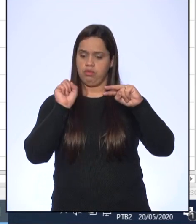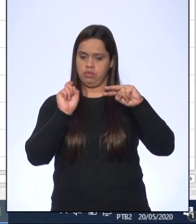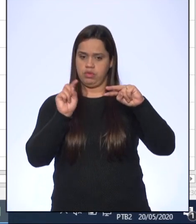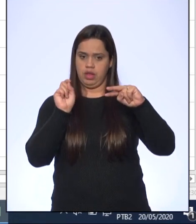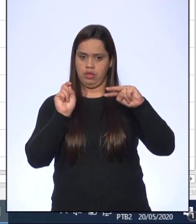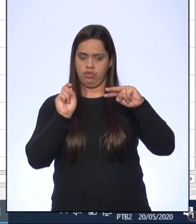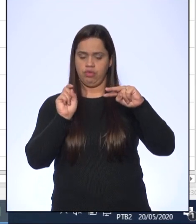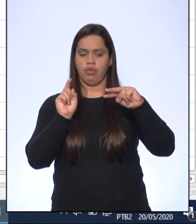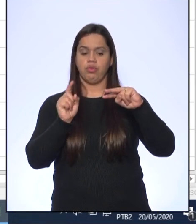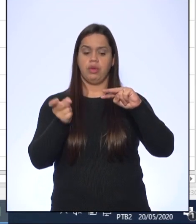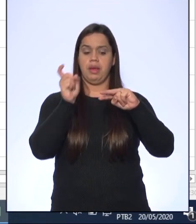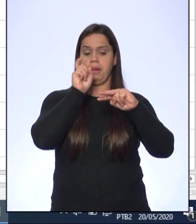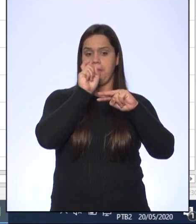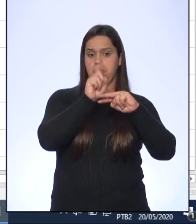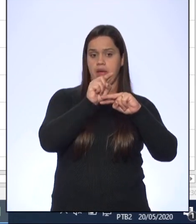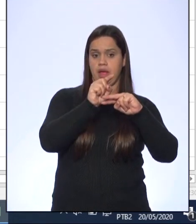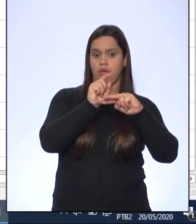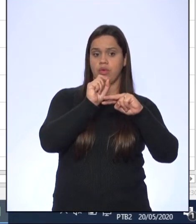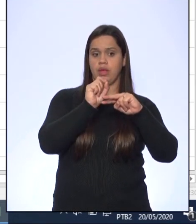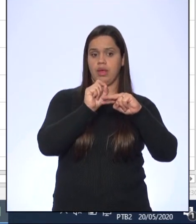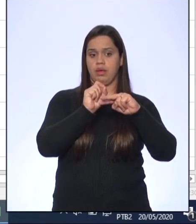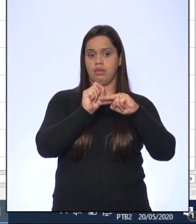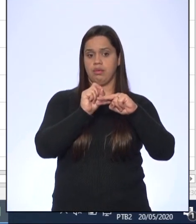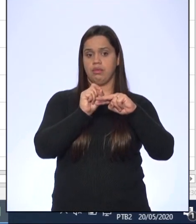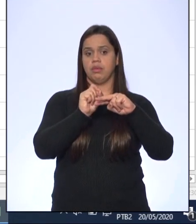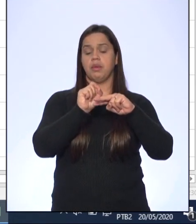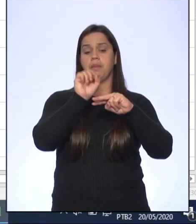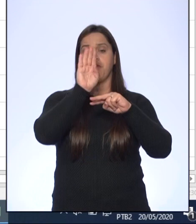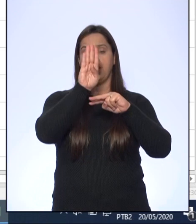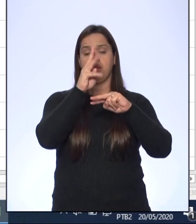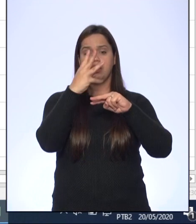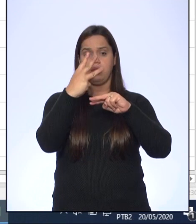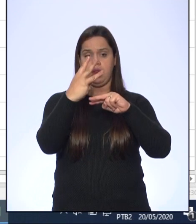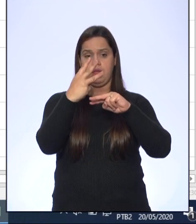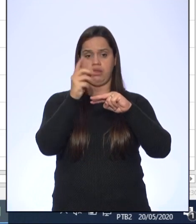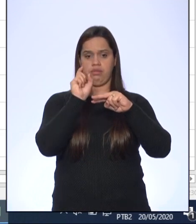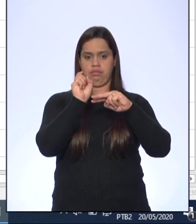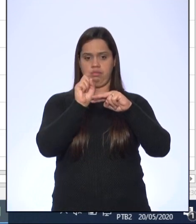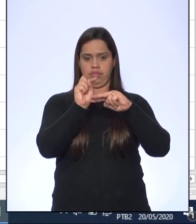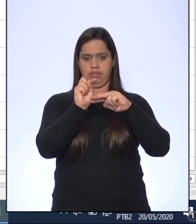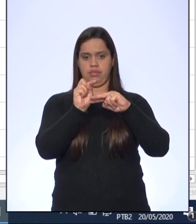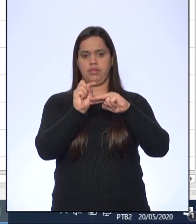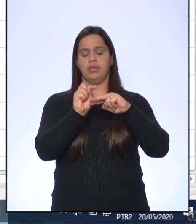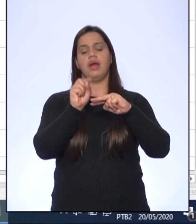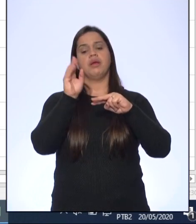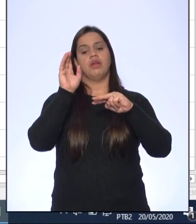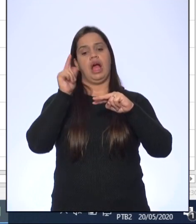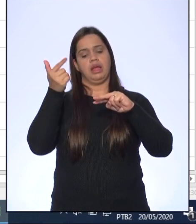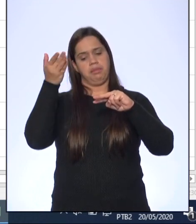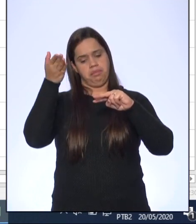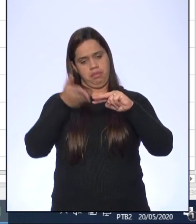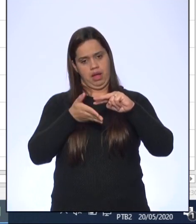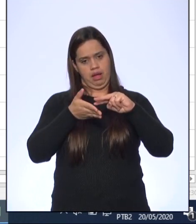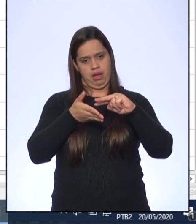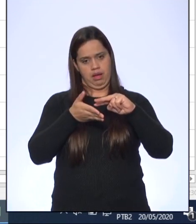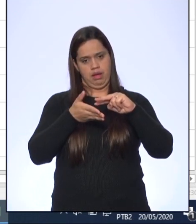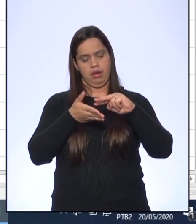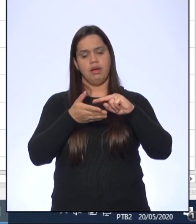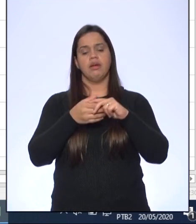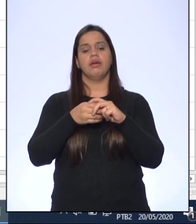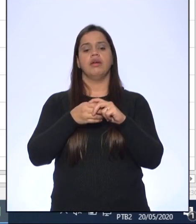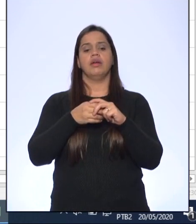selecionar agora? O B3. Selecionei o B3, coloco de novo a barra de